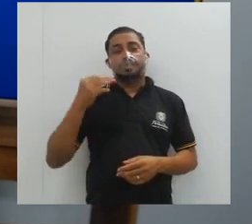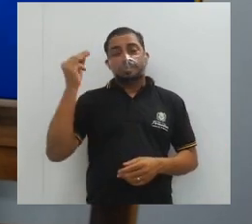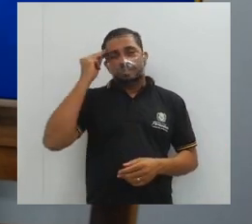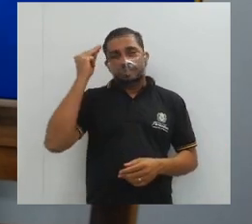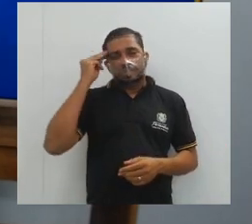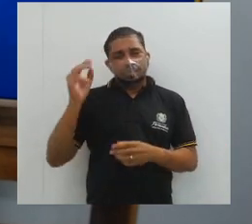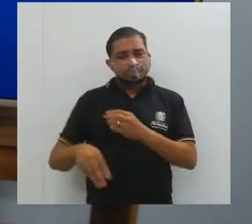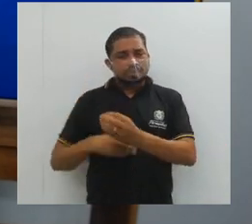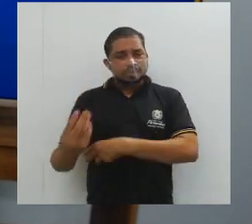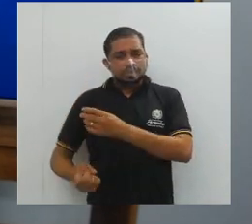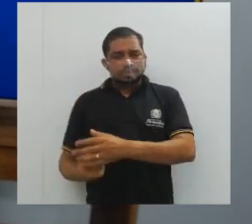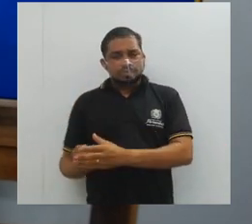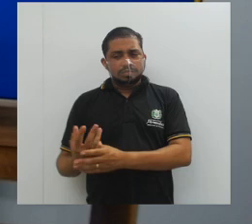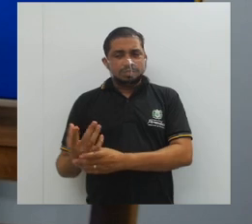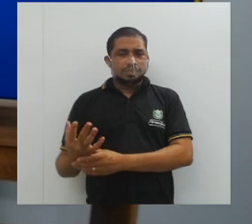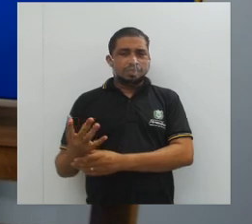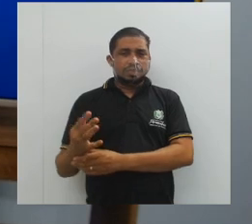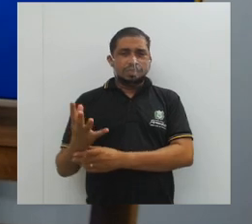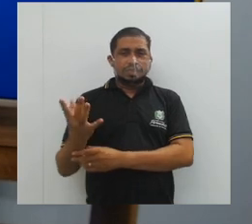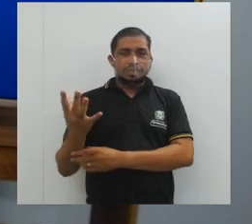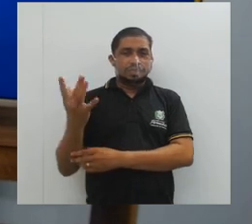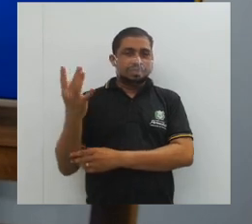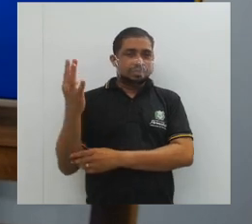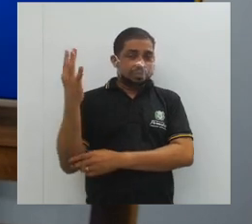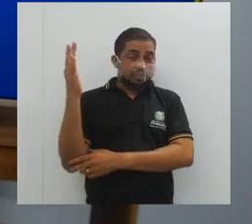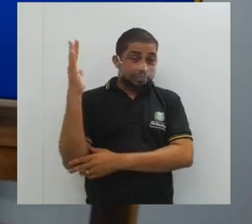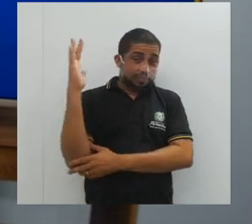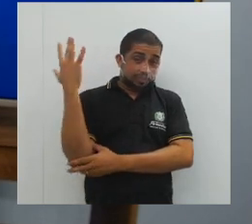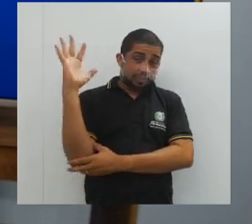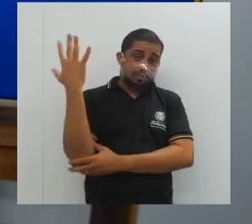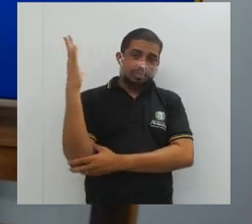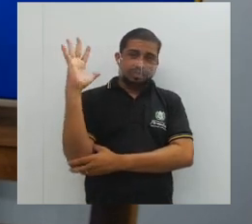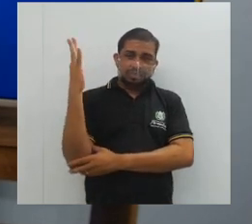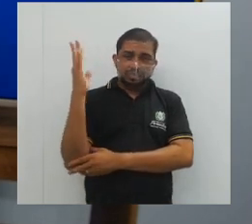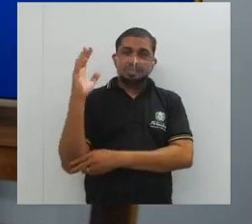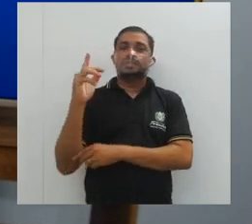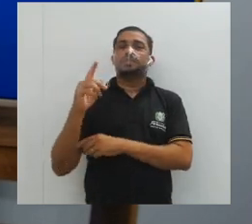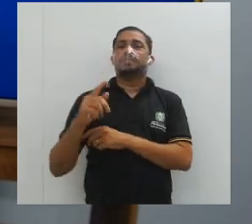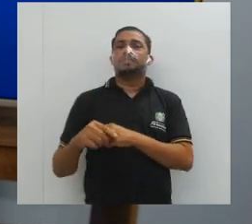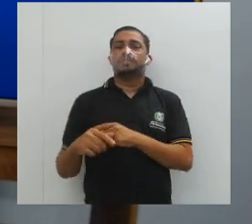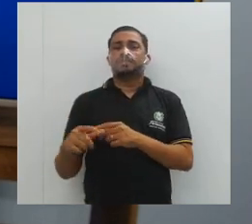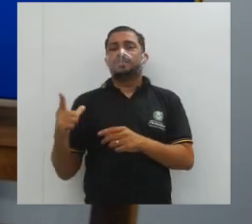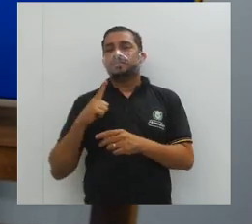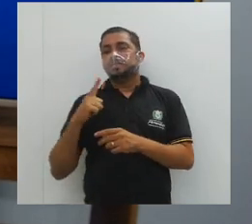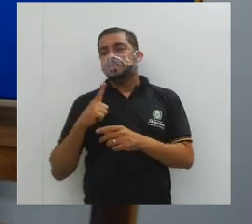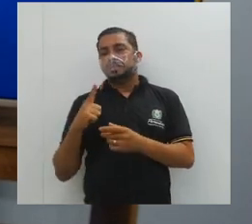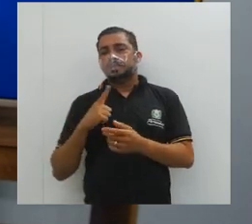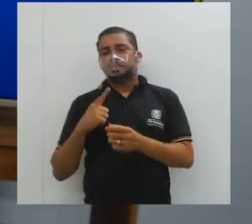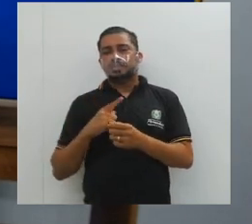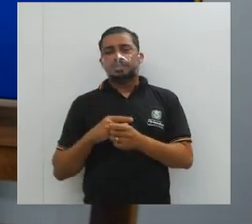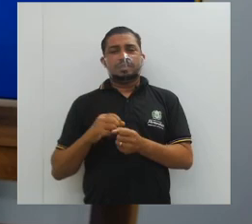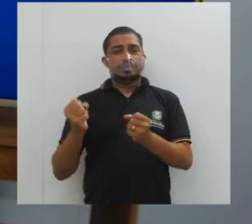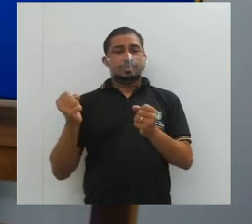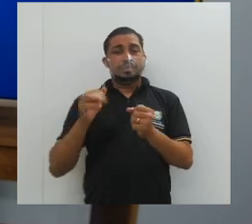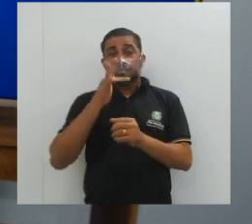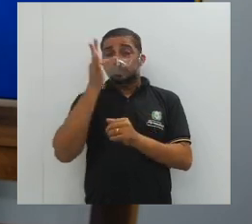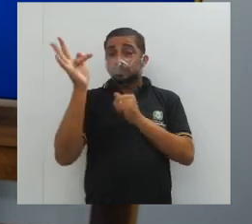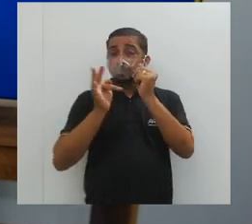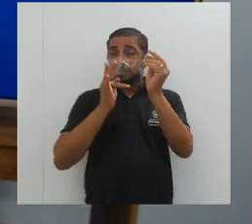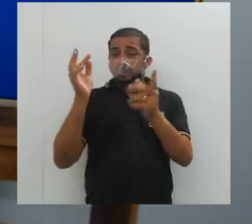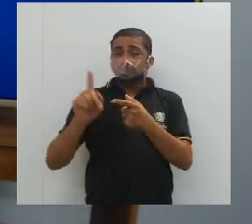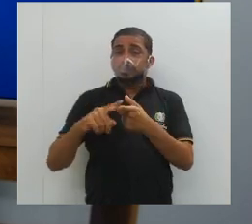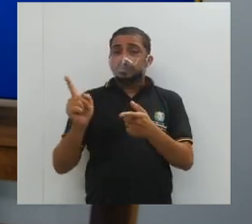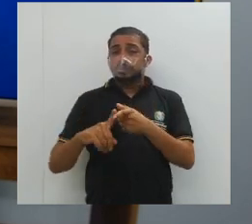vai frutificar, ou melhor, vai brotar, dela vai nascer uma árvore, vai crescer, vai ficar frondosa e vai